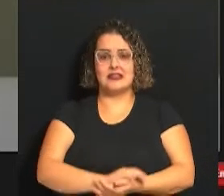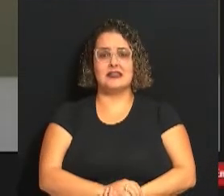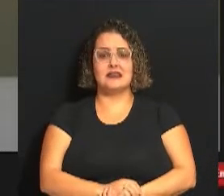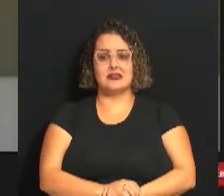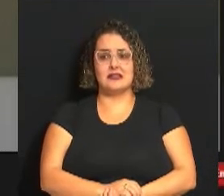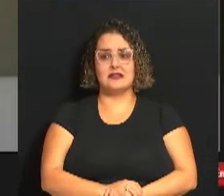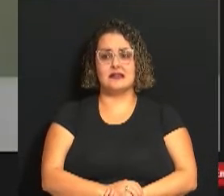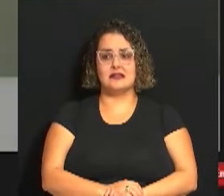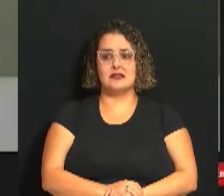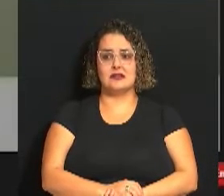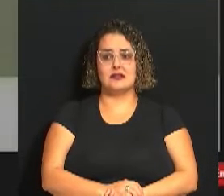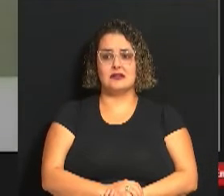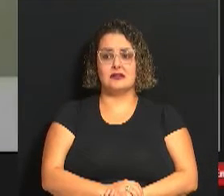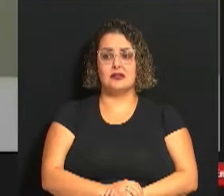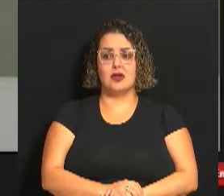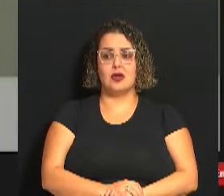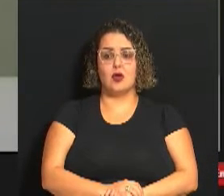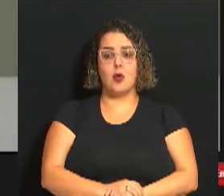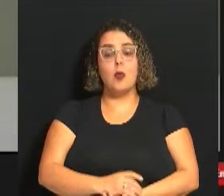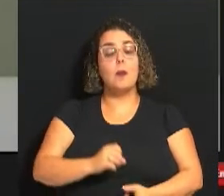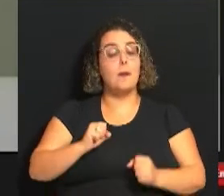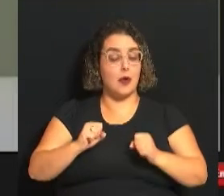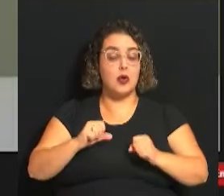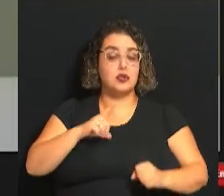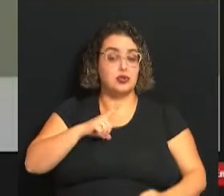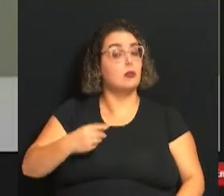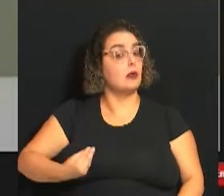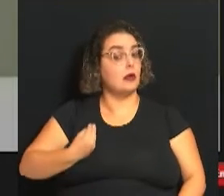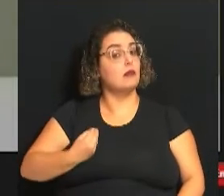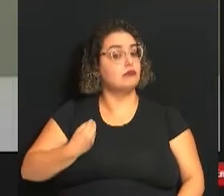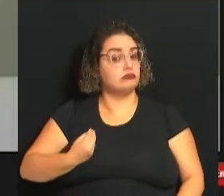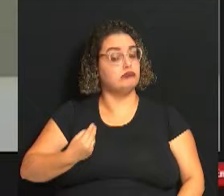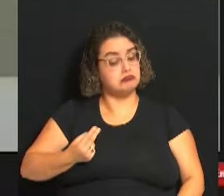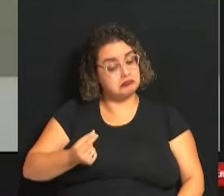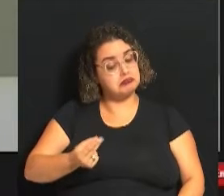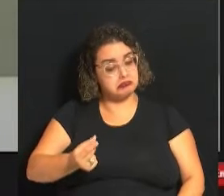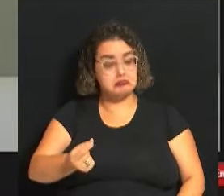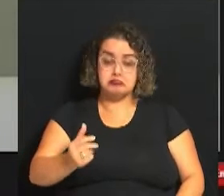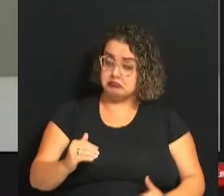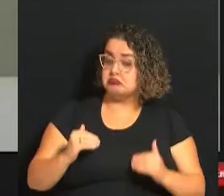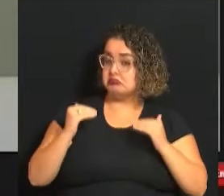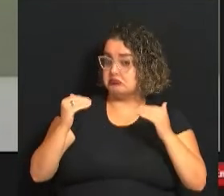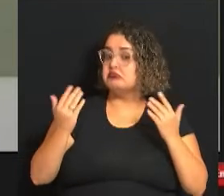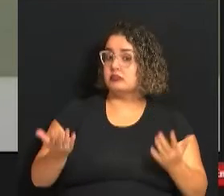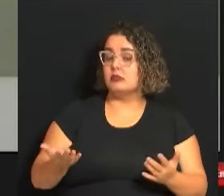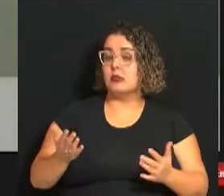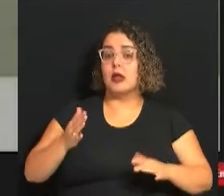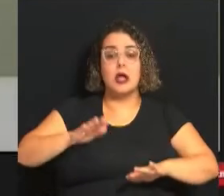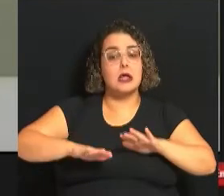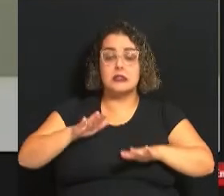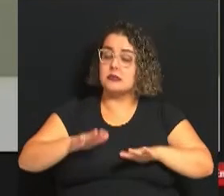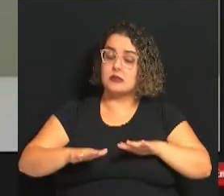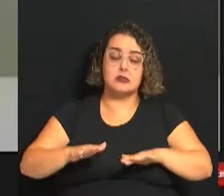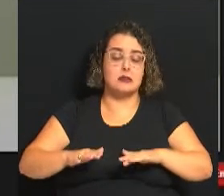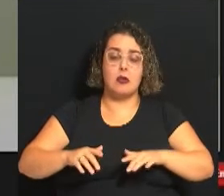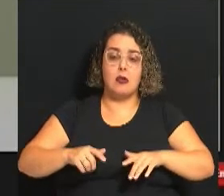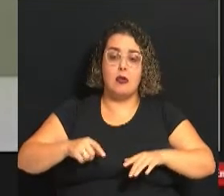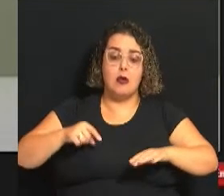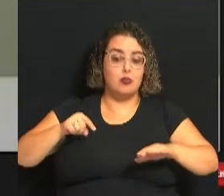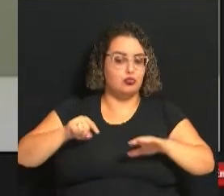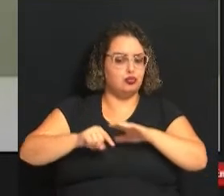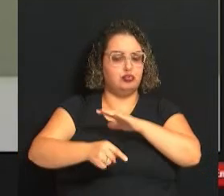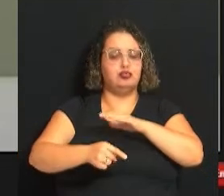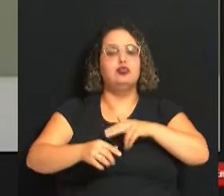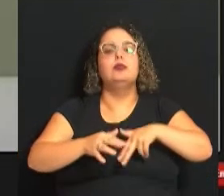um índice de sobrevida alto, pode até, muitas vezes, não evoluir e o